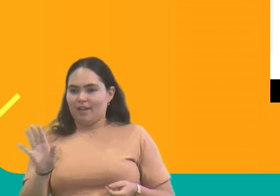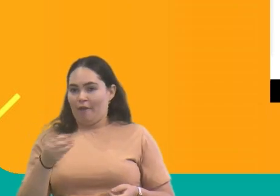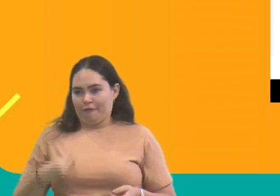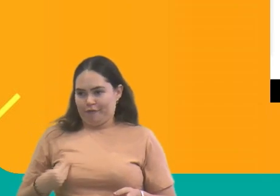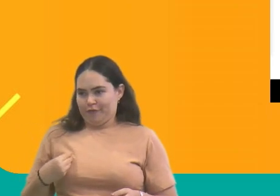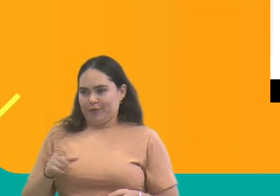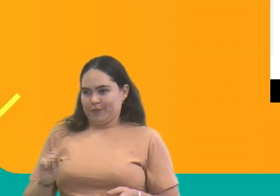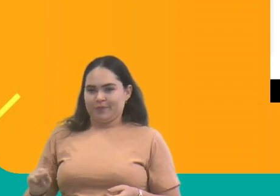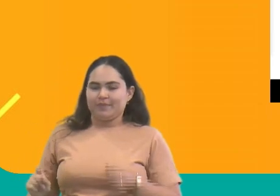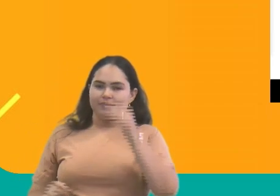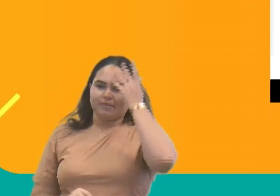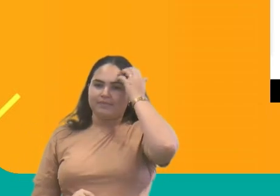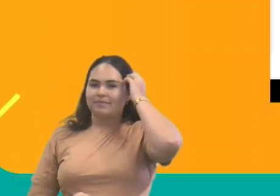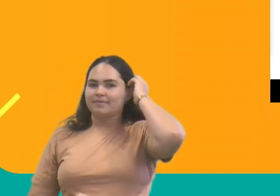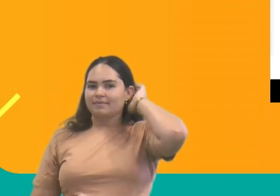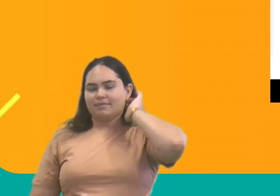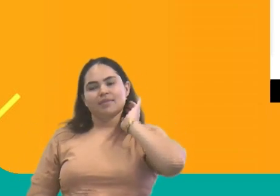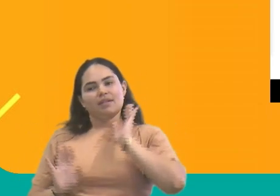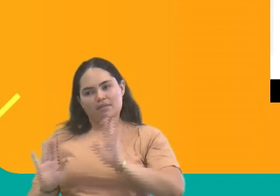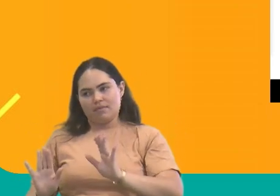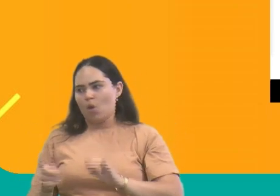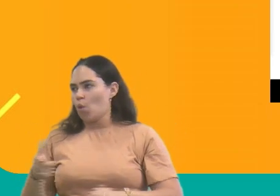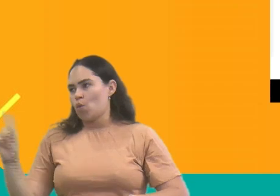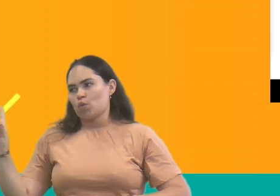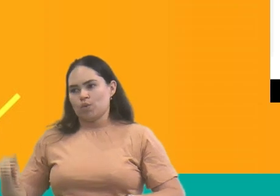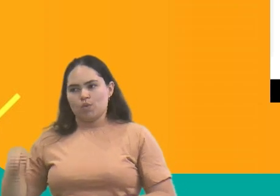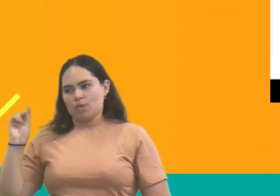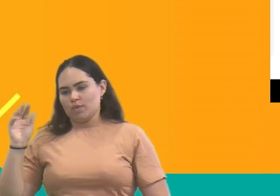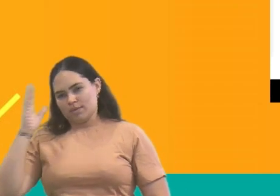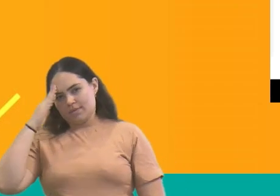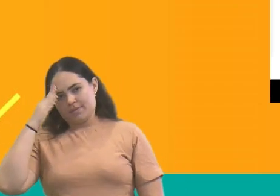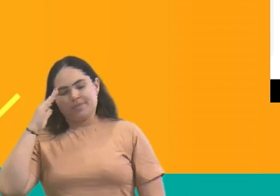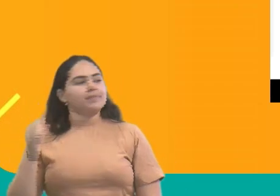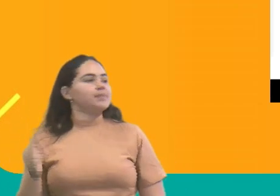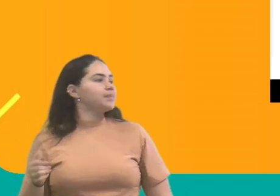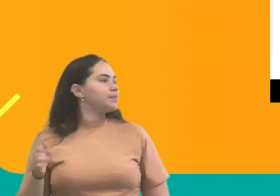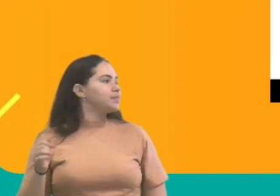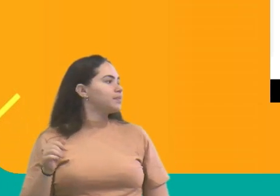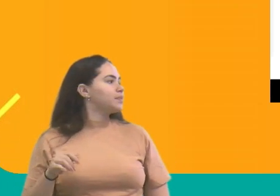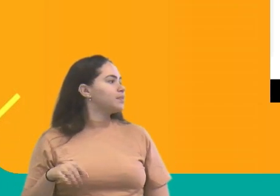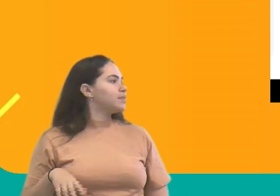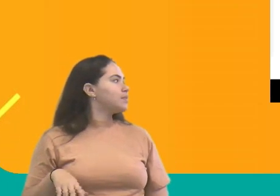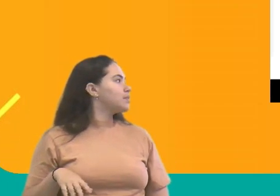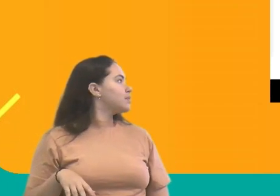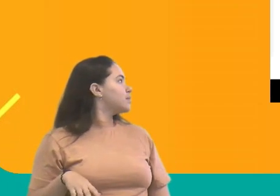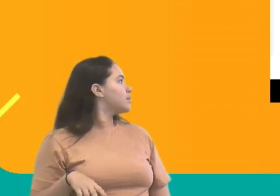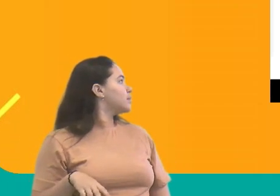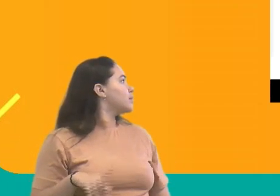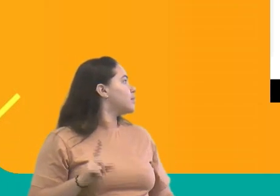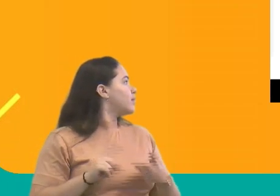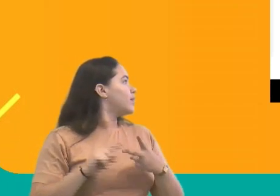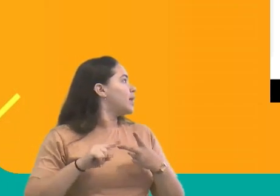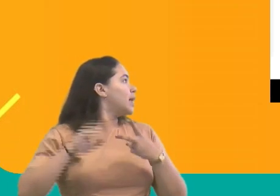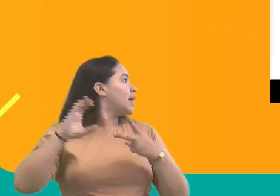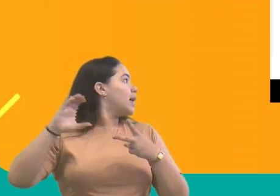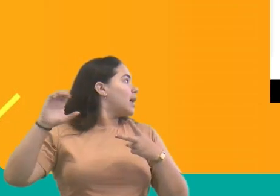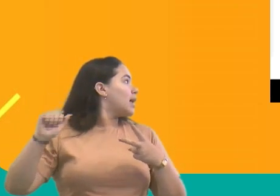não, certo? Desapega. Né? Desapega, porque não vai dar sobrevivência. A cal está ali novamente. A gente falou